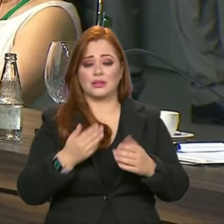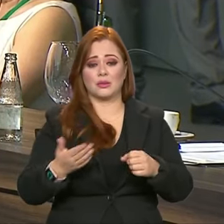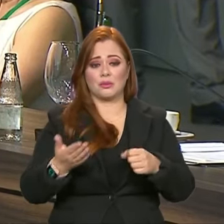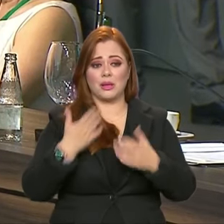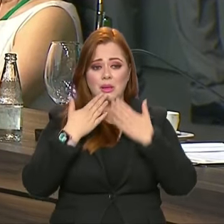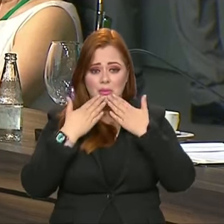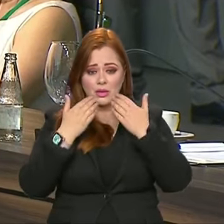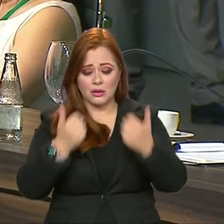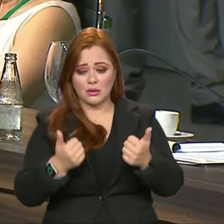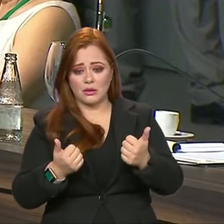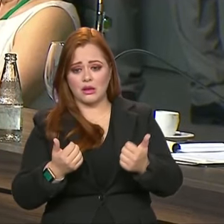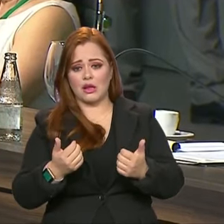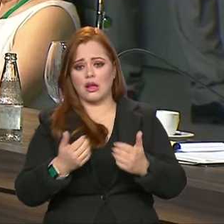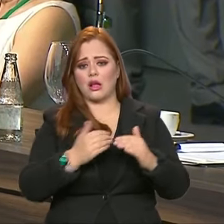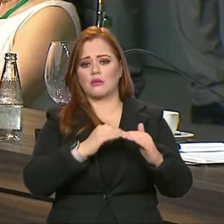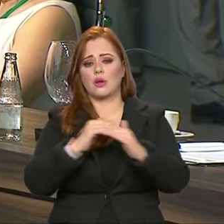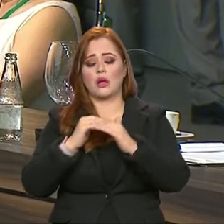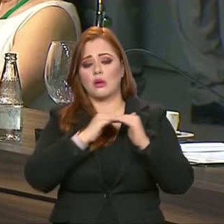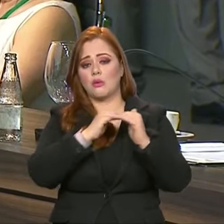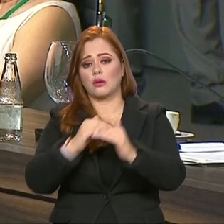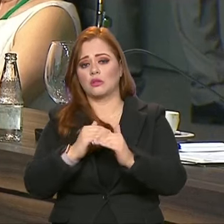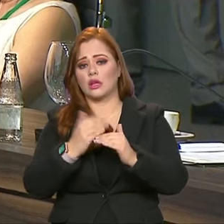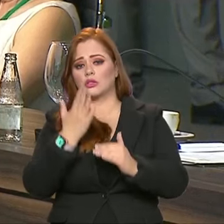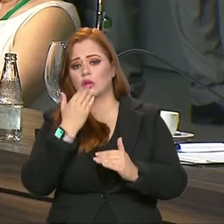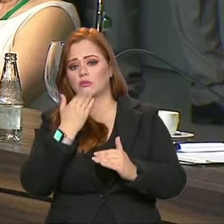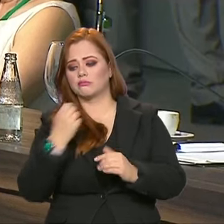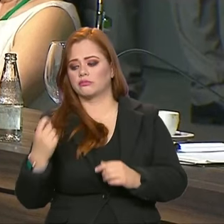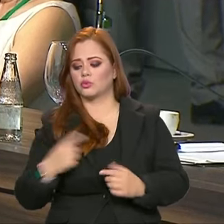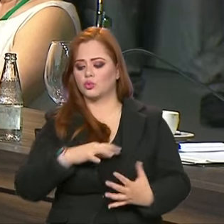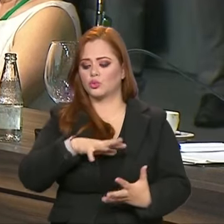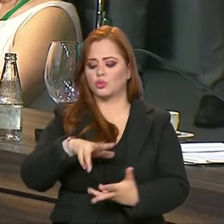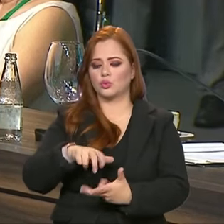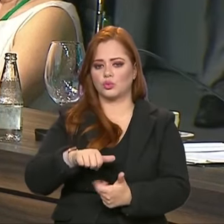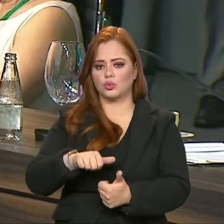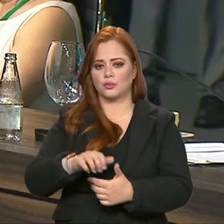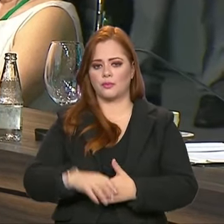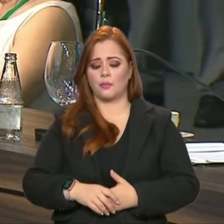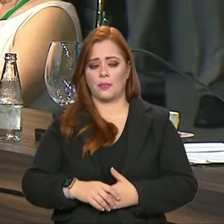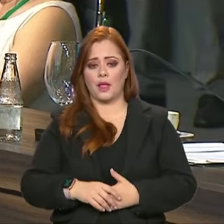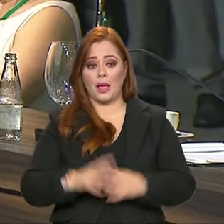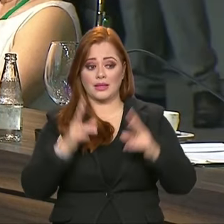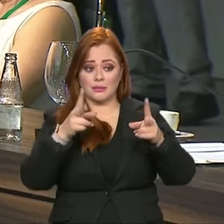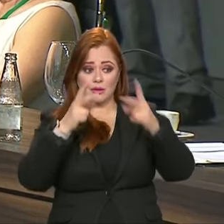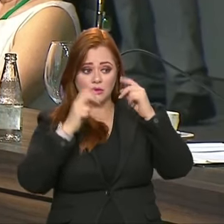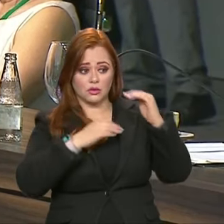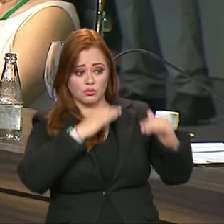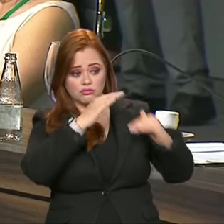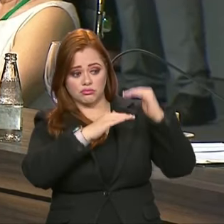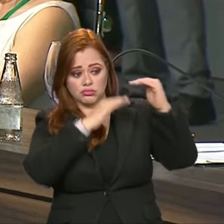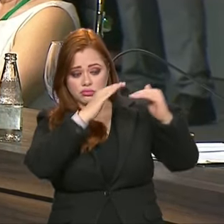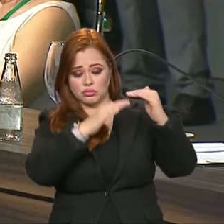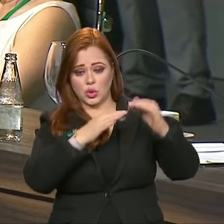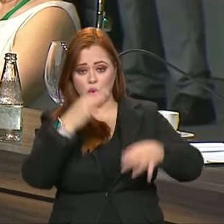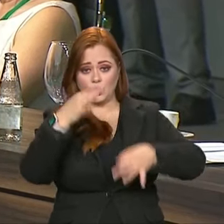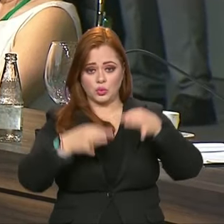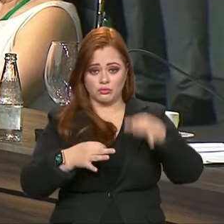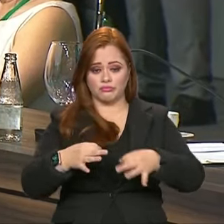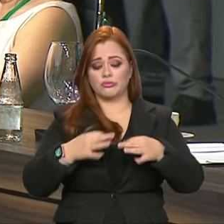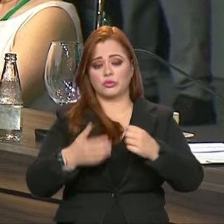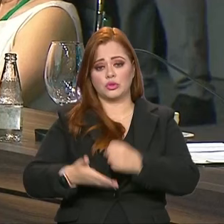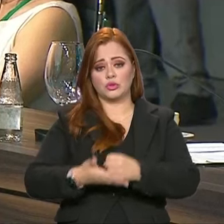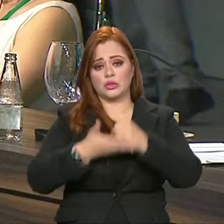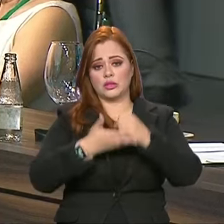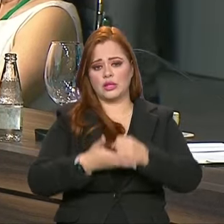a dieta alimentar do planeta. Qualquer perspectiva de desenvolvimento justo e sustentável depende